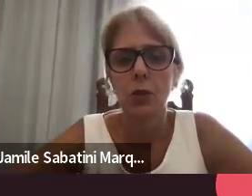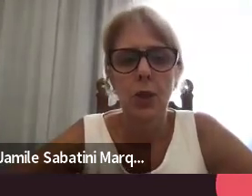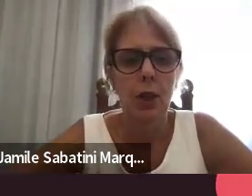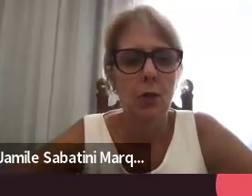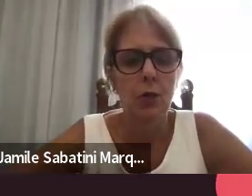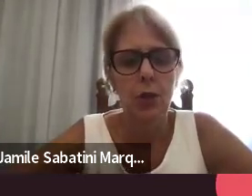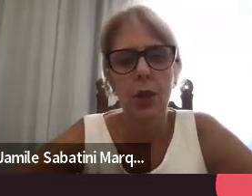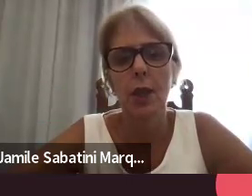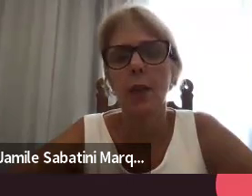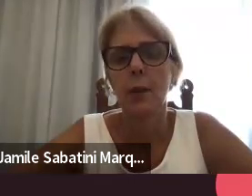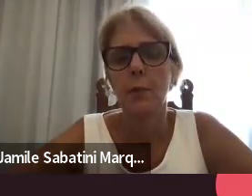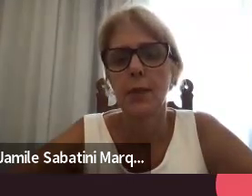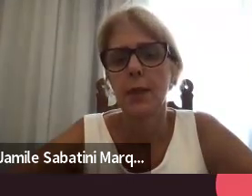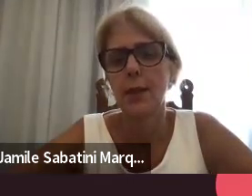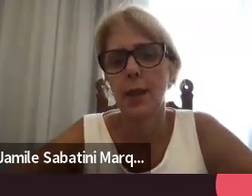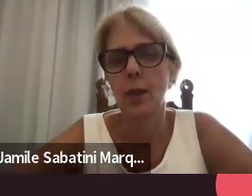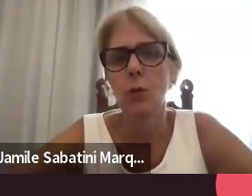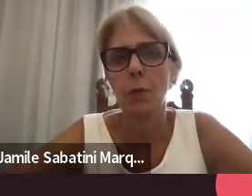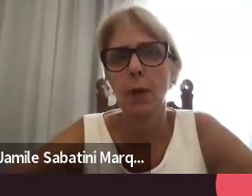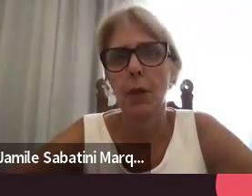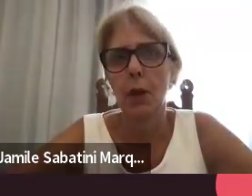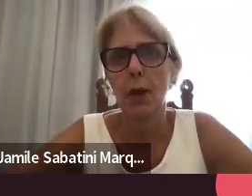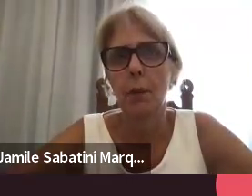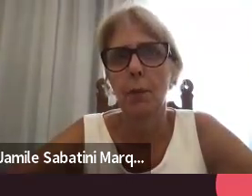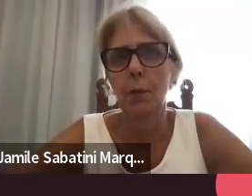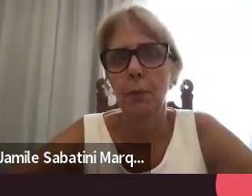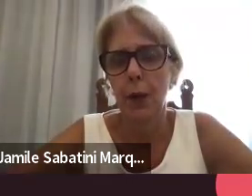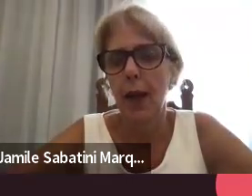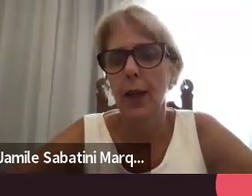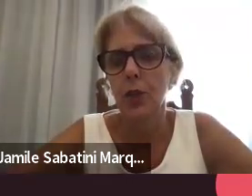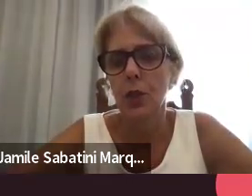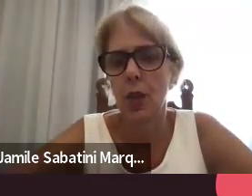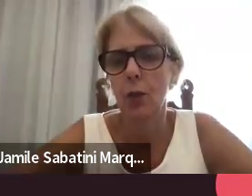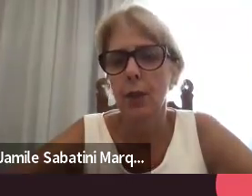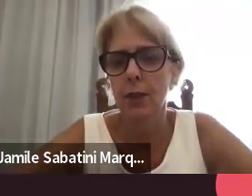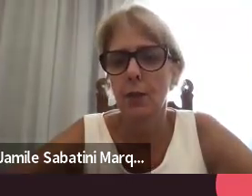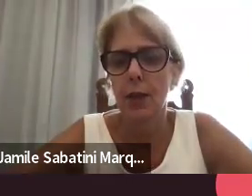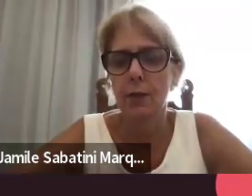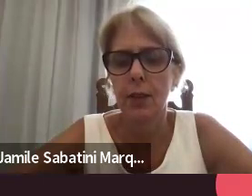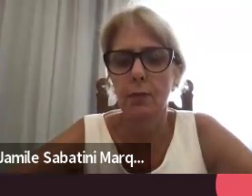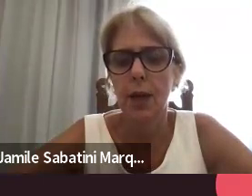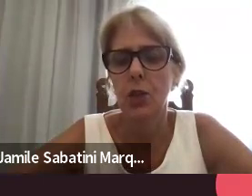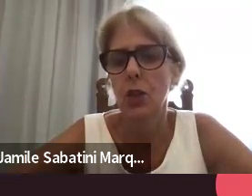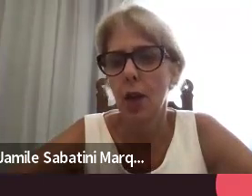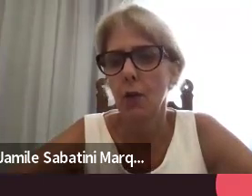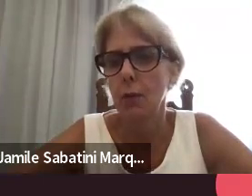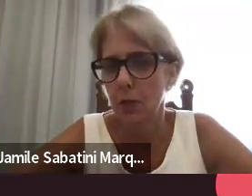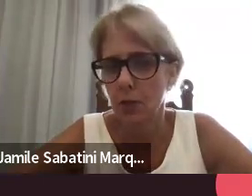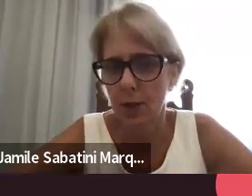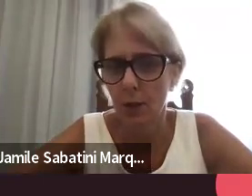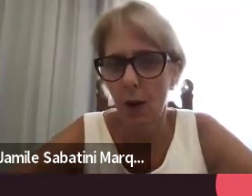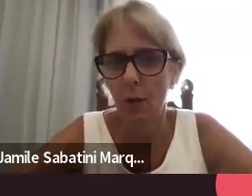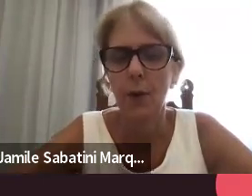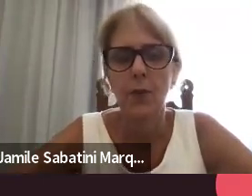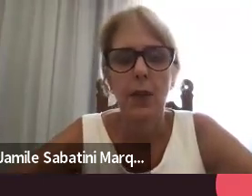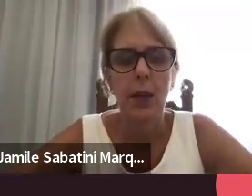melhorar o setor de tecnologia, mas trazendo uma melhora para que a gente tenha um Brasil cada vez mais digital e